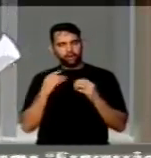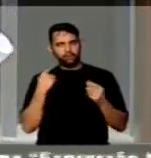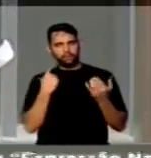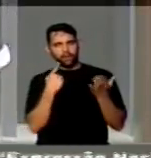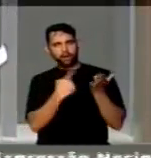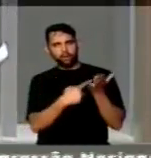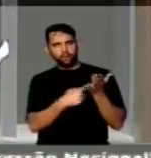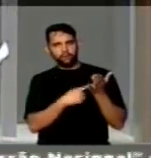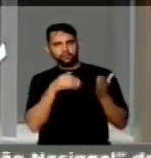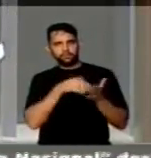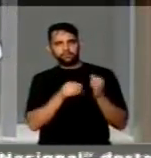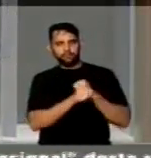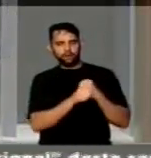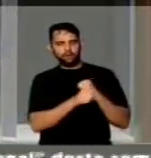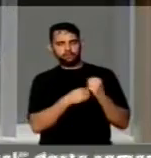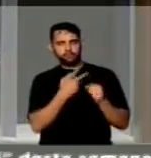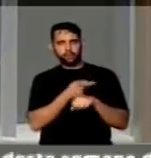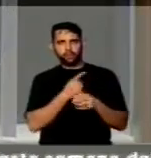nesses últimos anos.